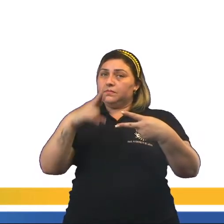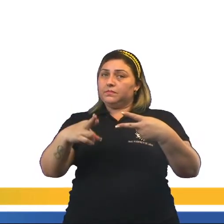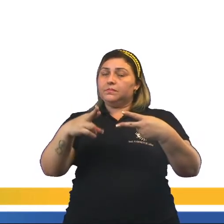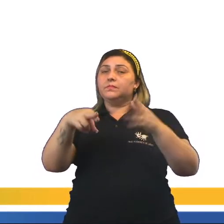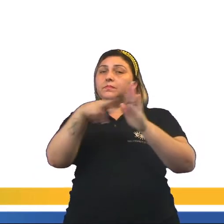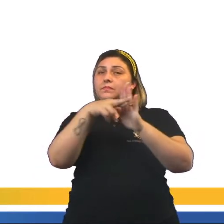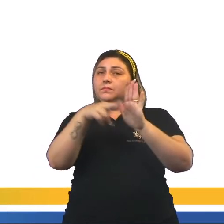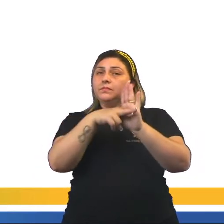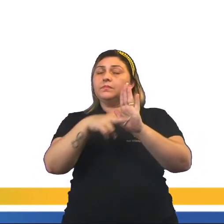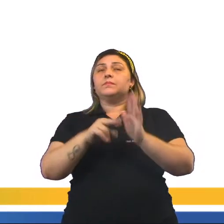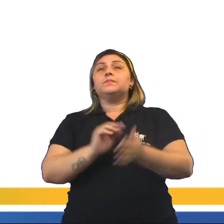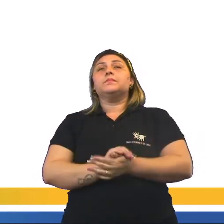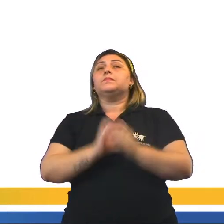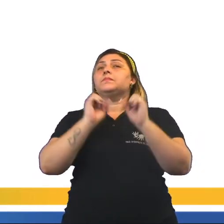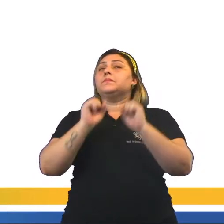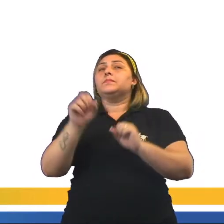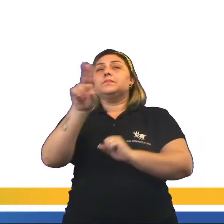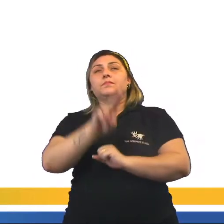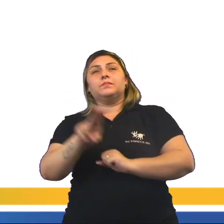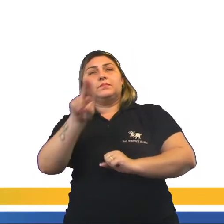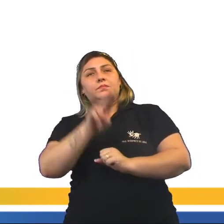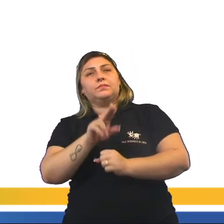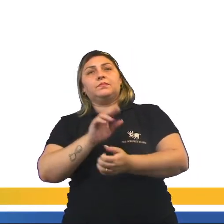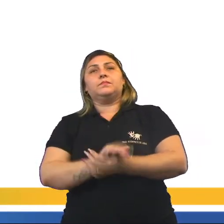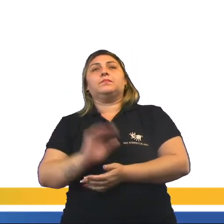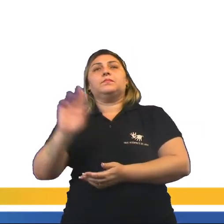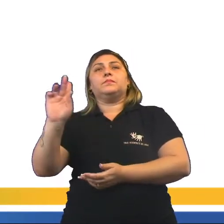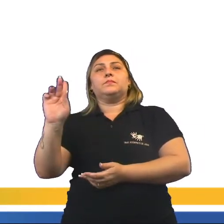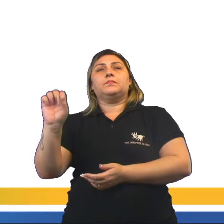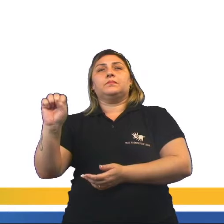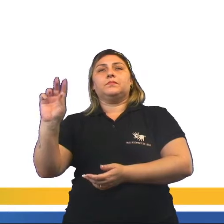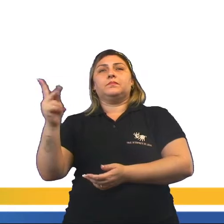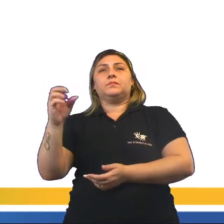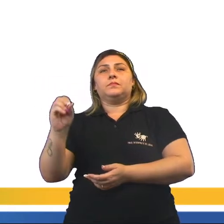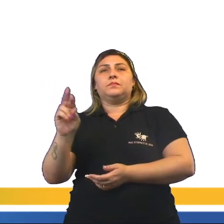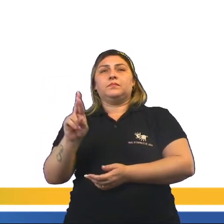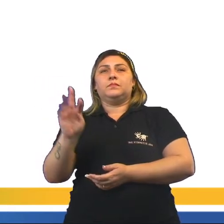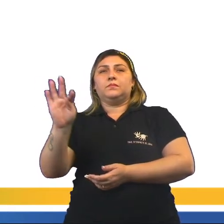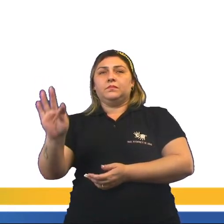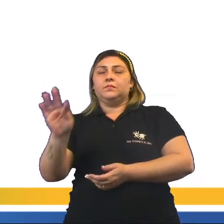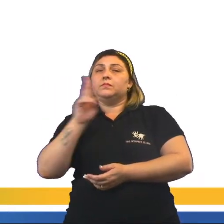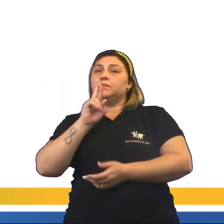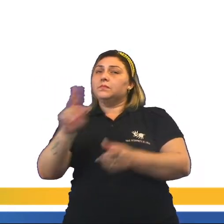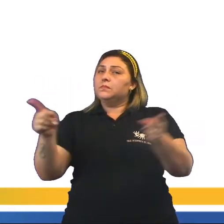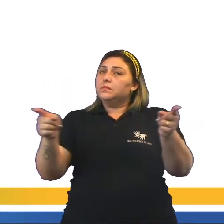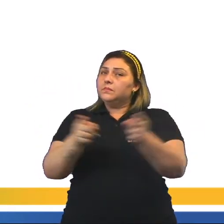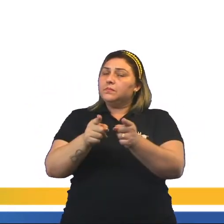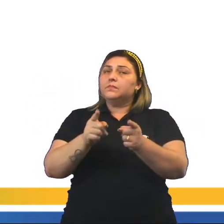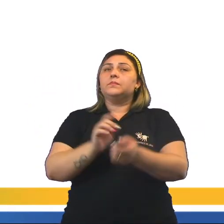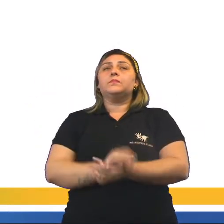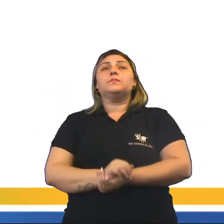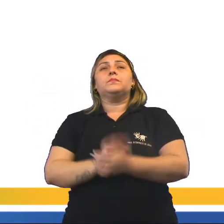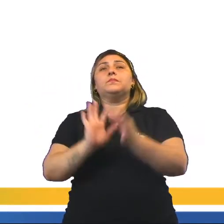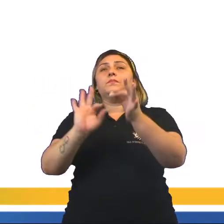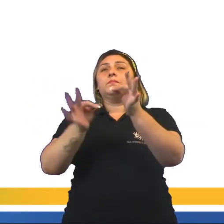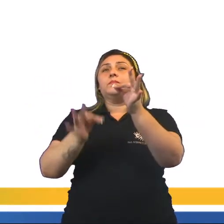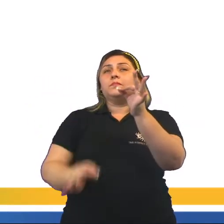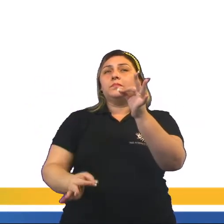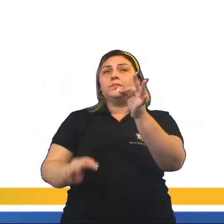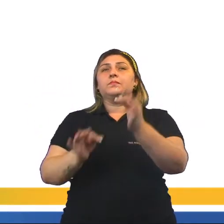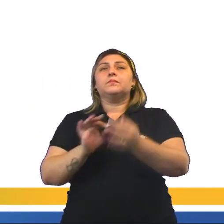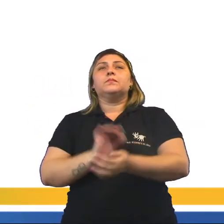respondermos essas perguntas. Nós podemos usar as short answers, que são as respostas curtas, e as long answers,